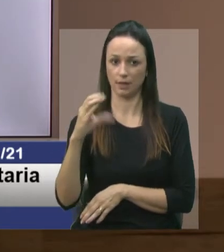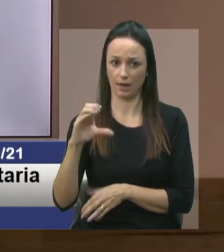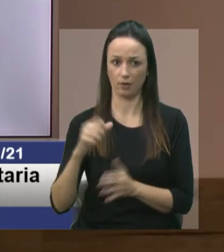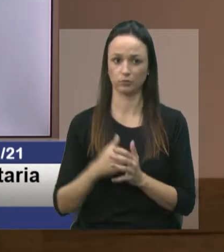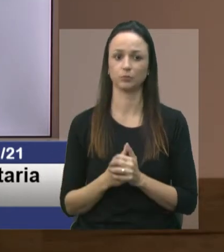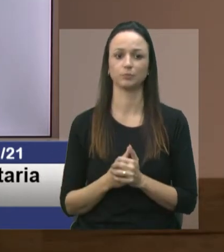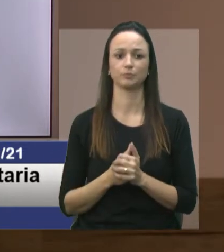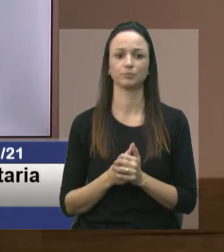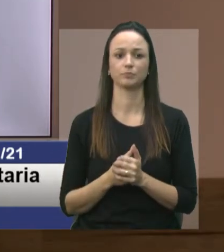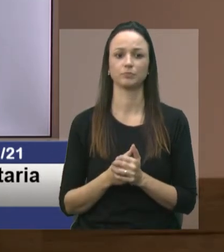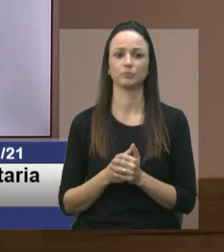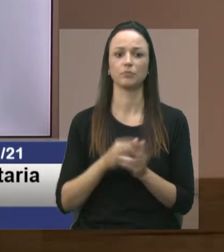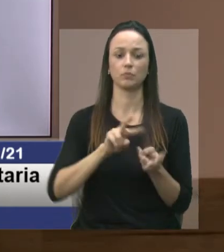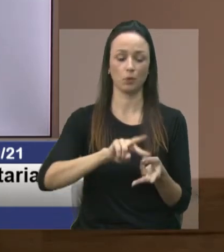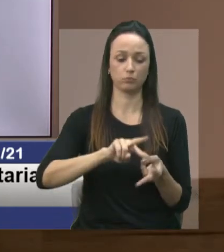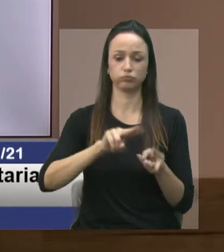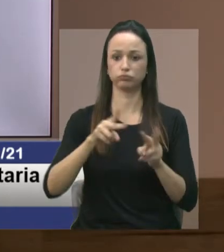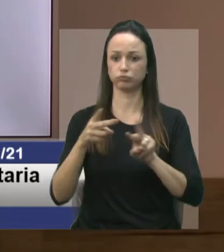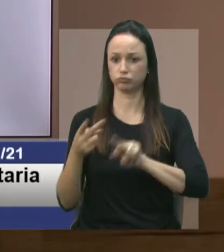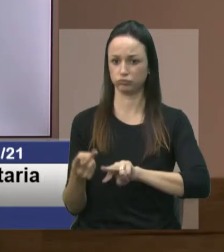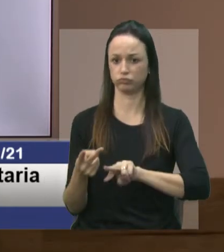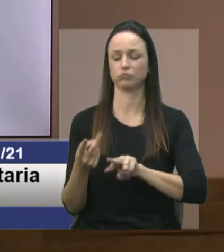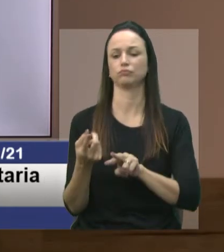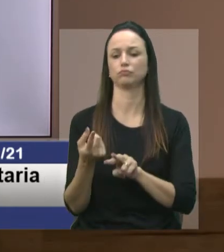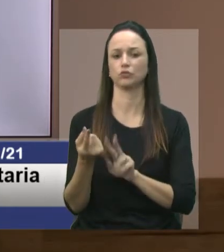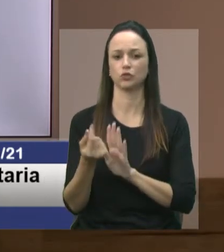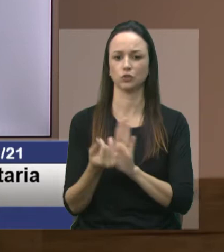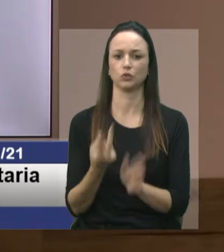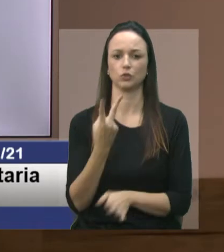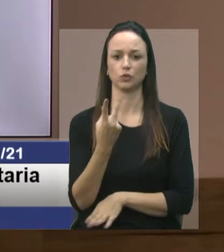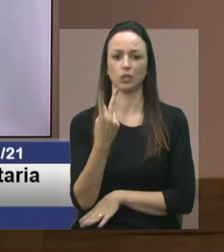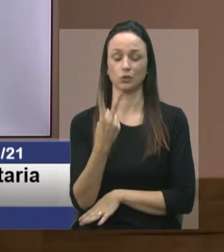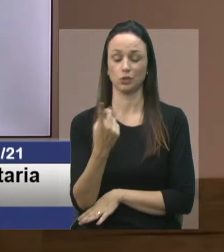R$ 835.994,99. Transferências correntes,